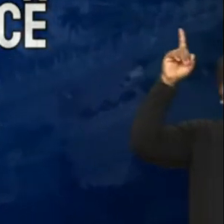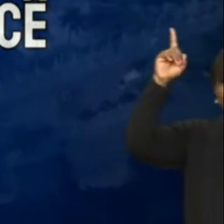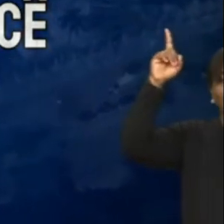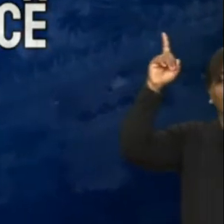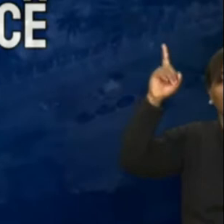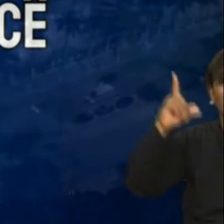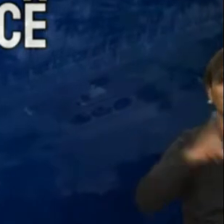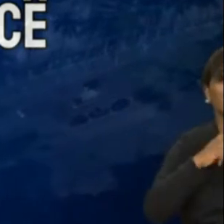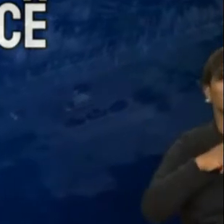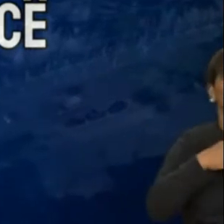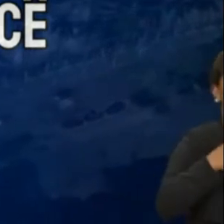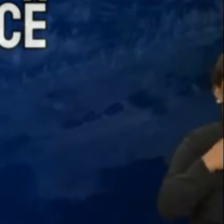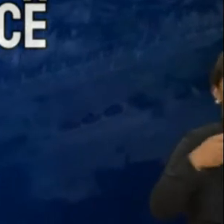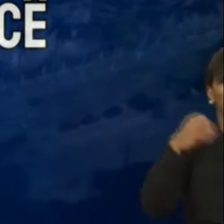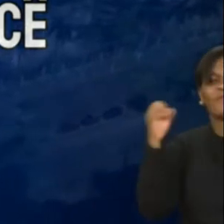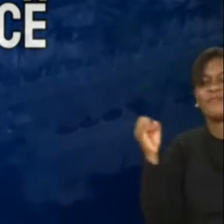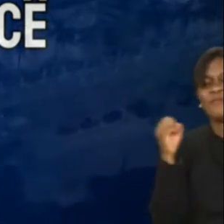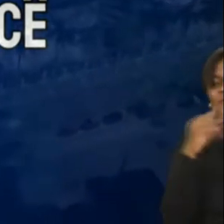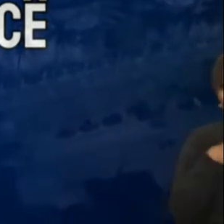para te amadurecer.